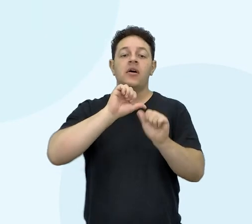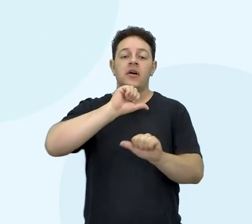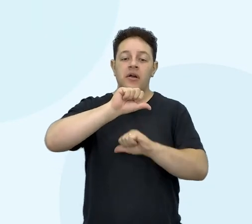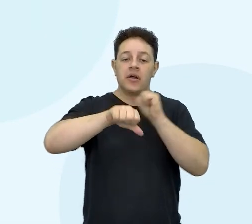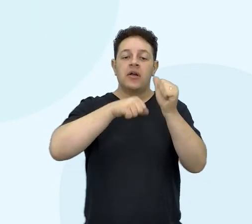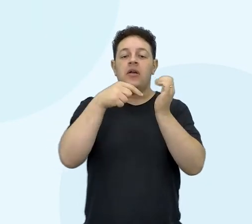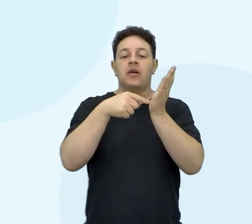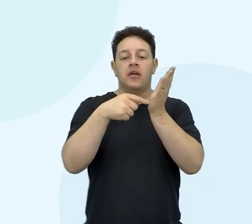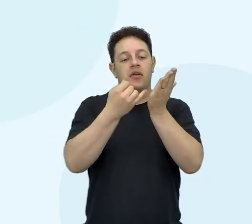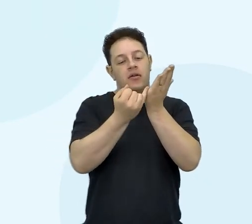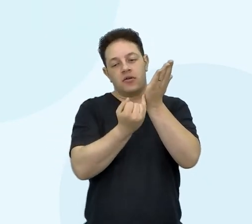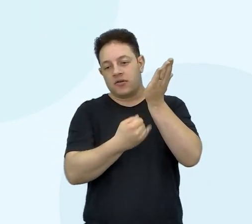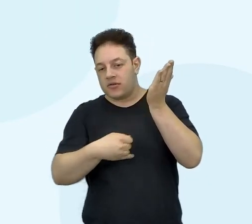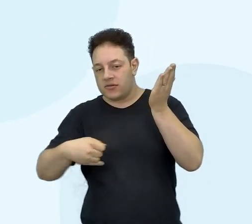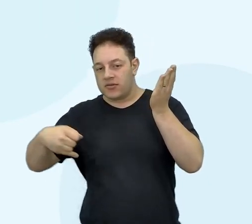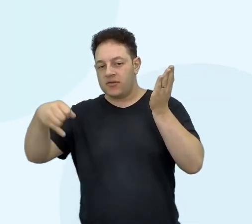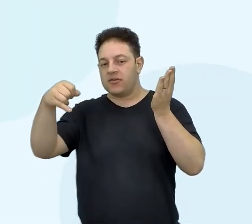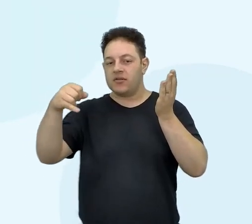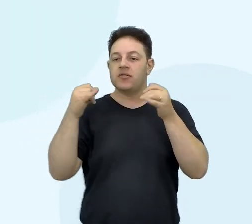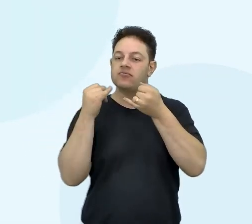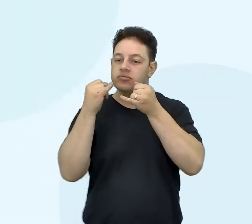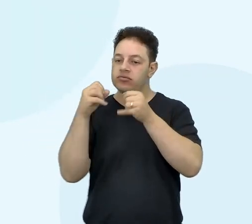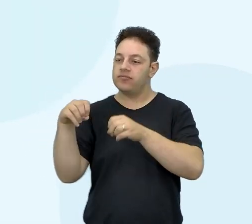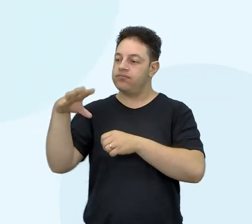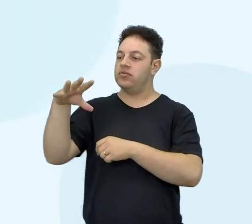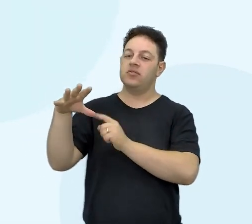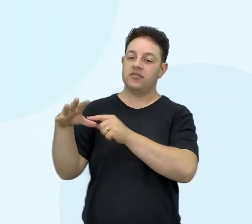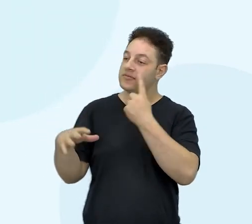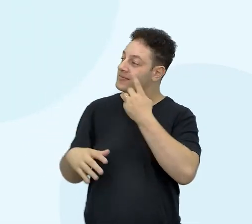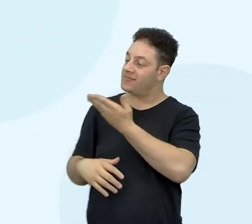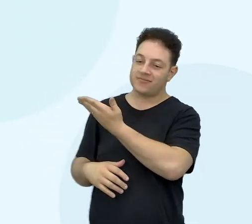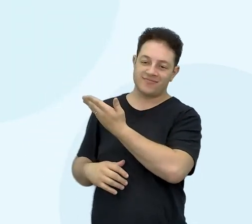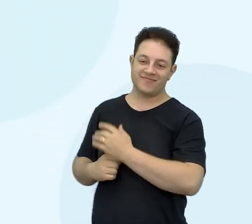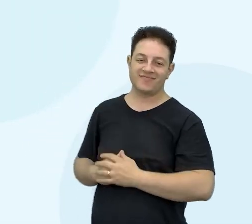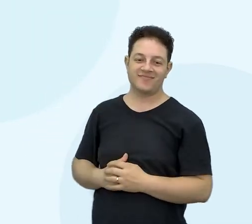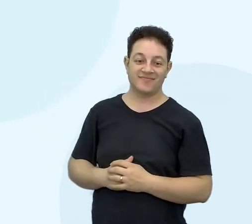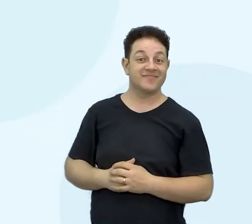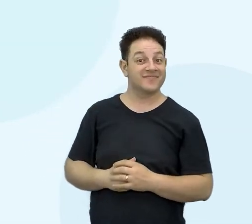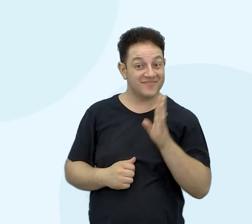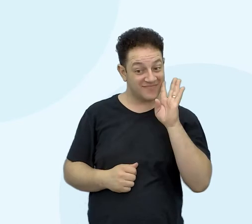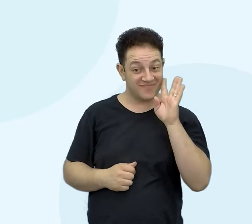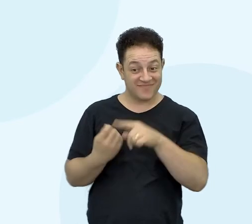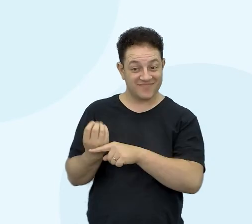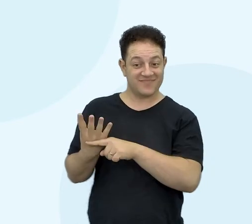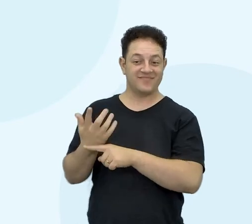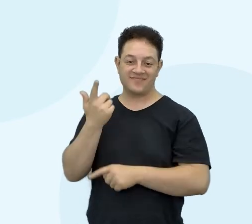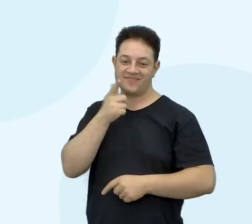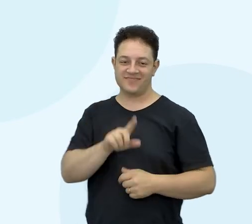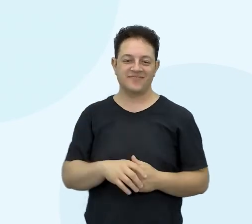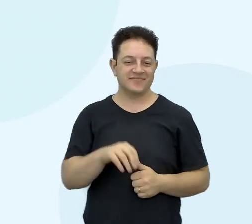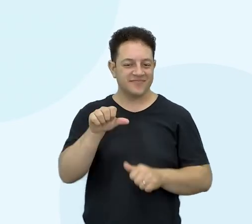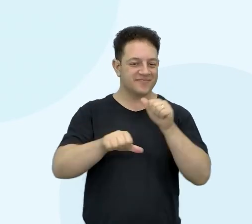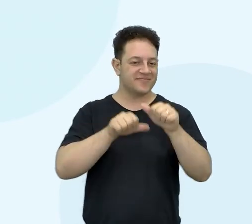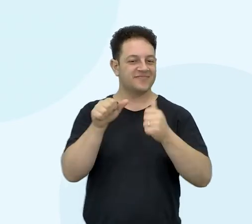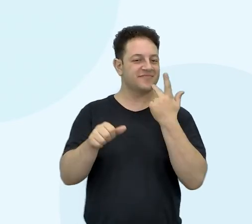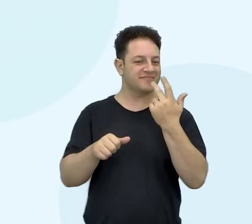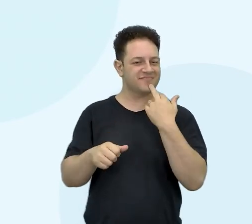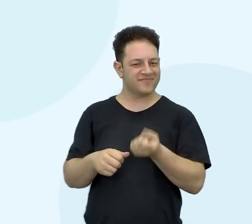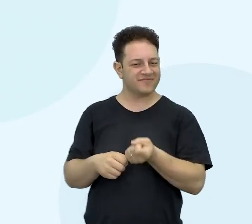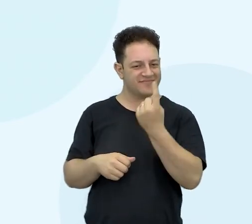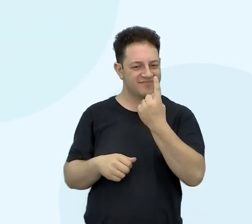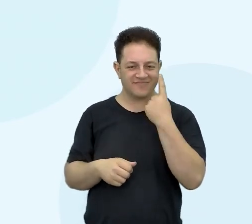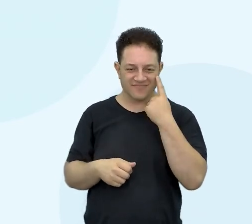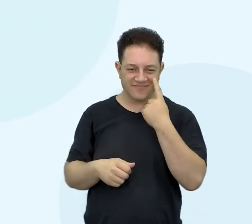Transformando em energia elétrica que vai acender o meu LED. Deixa eu mudar a cor aqui, que assim ficou sem graça,